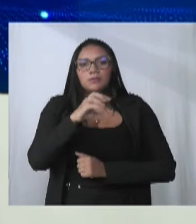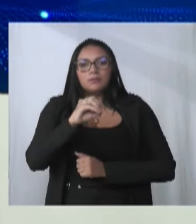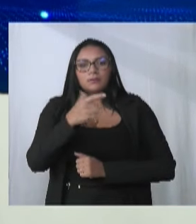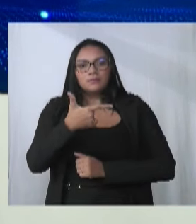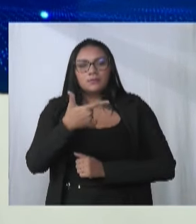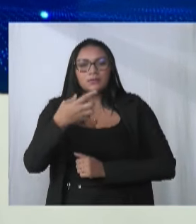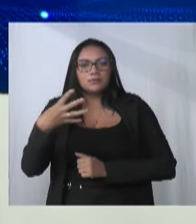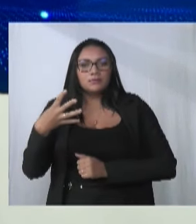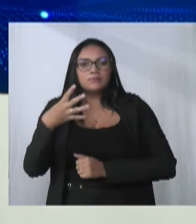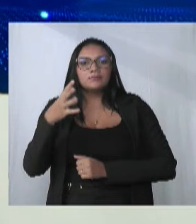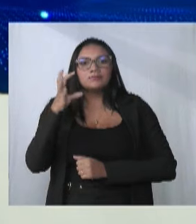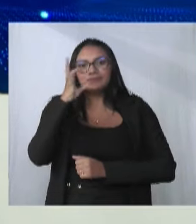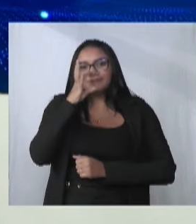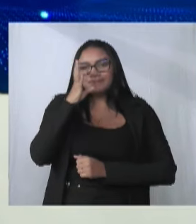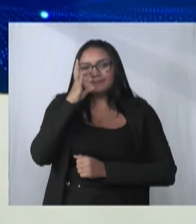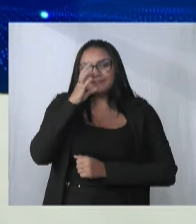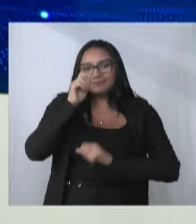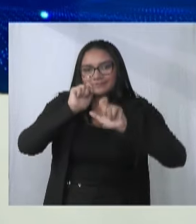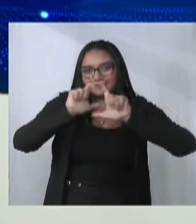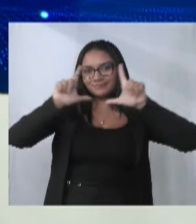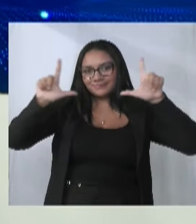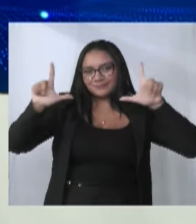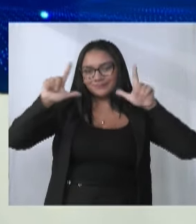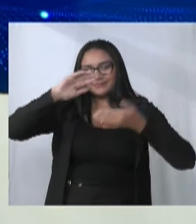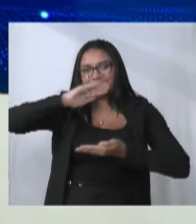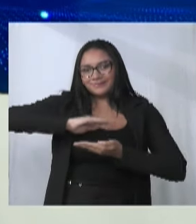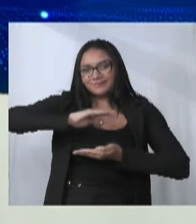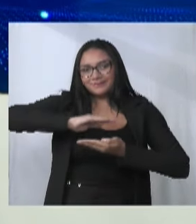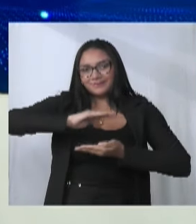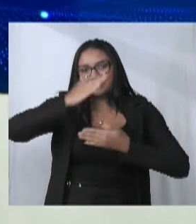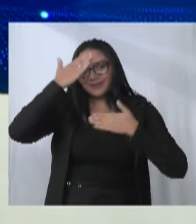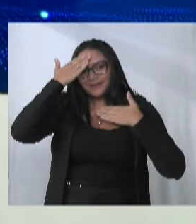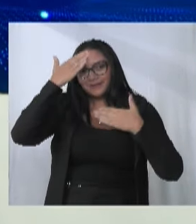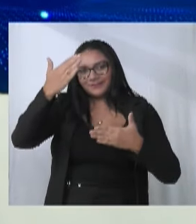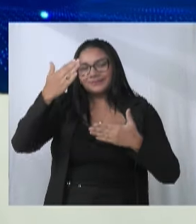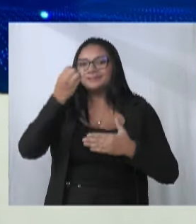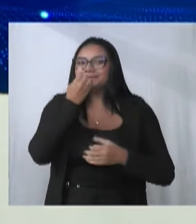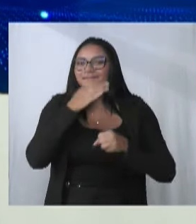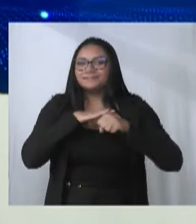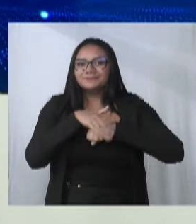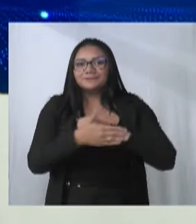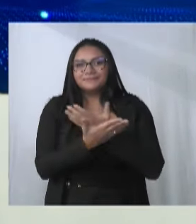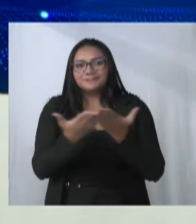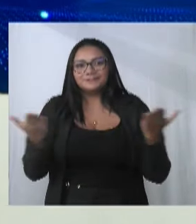olho na tela, olho na Band. Muito obrigado e boa noite a todos.